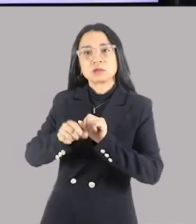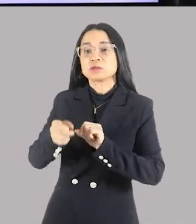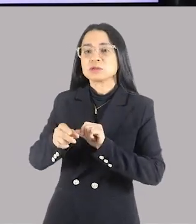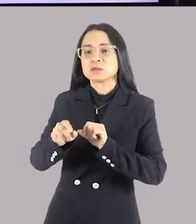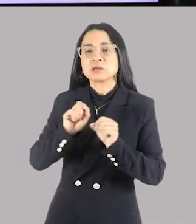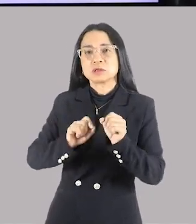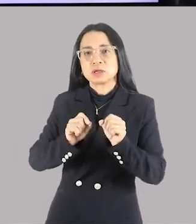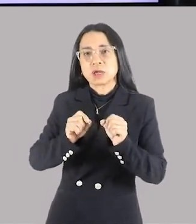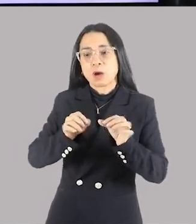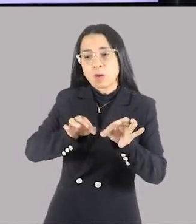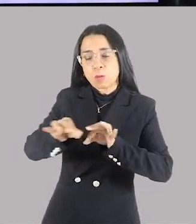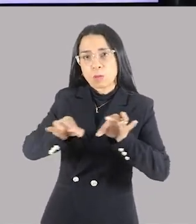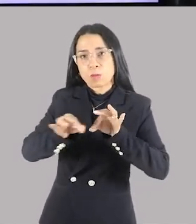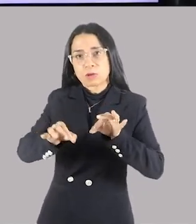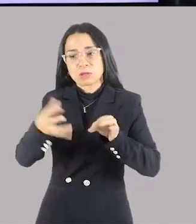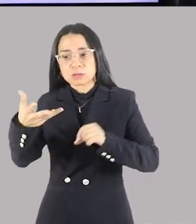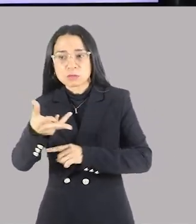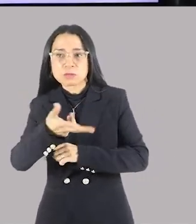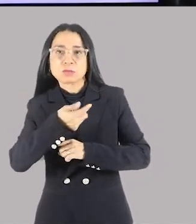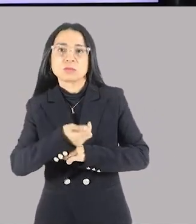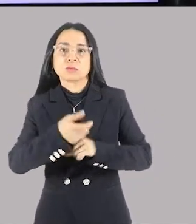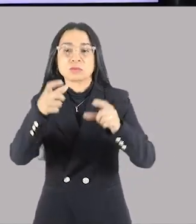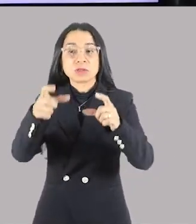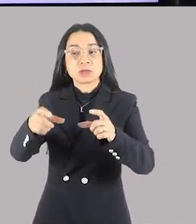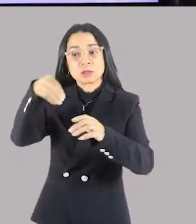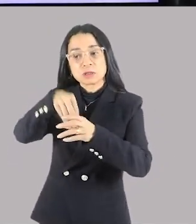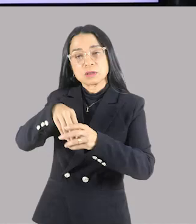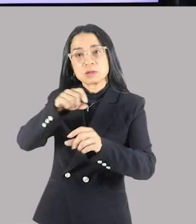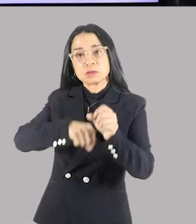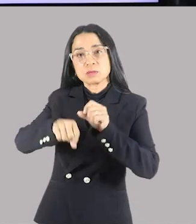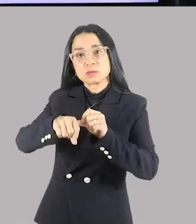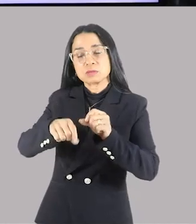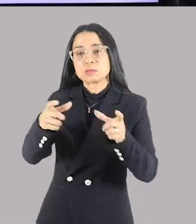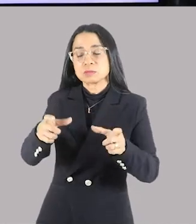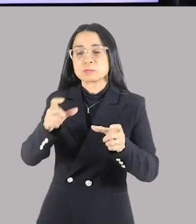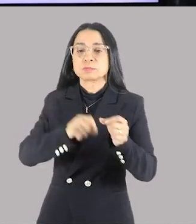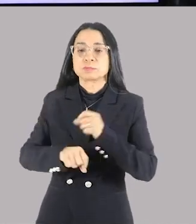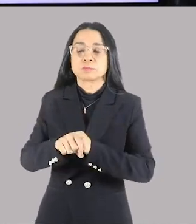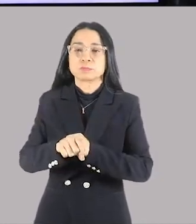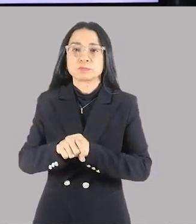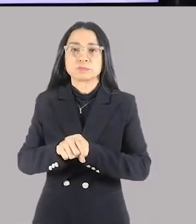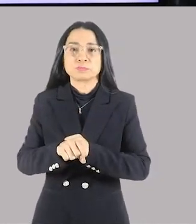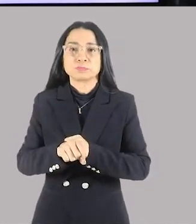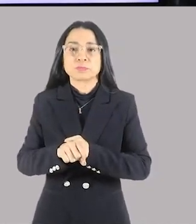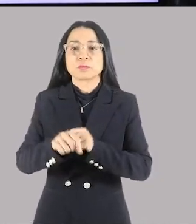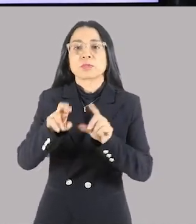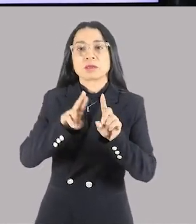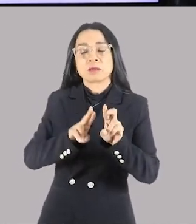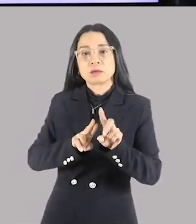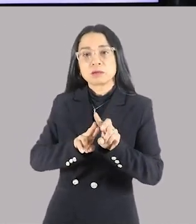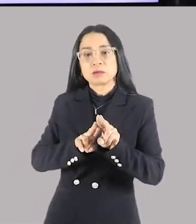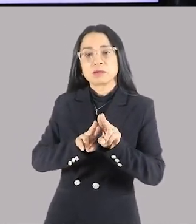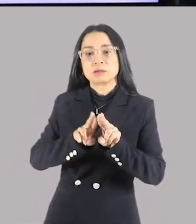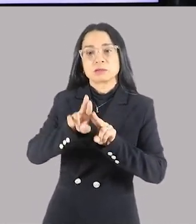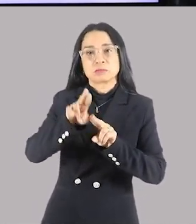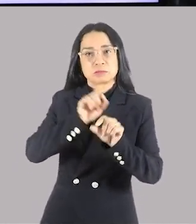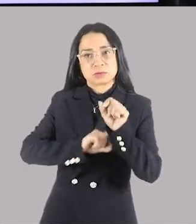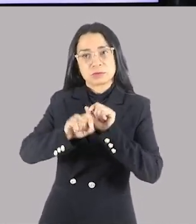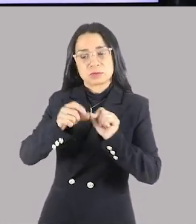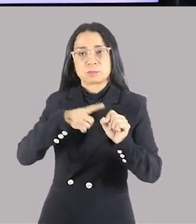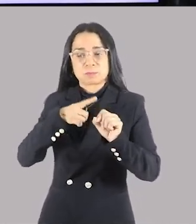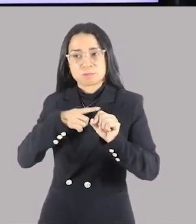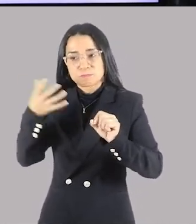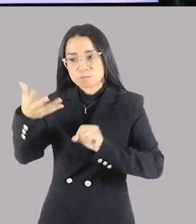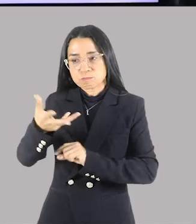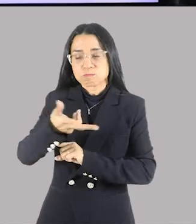de competências dentro de uma mesma pessoa jurídica, perfeito? Essas unidades que gerem